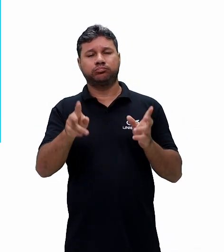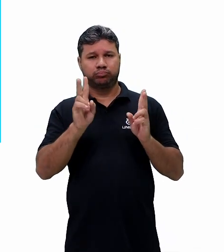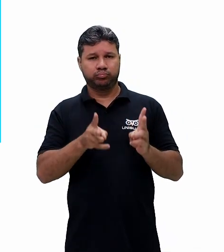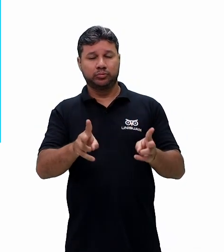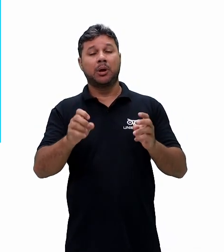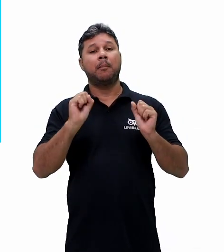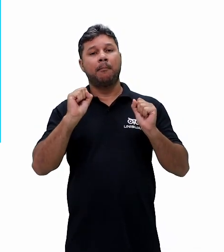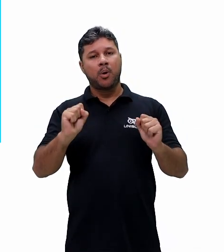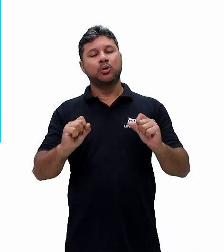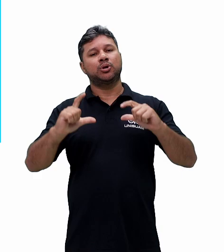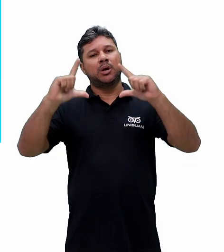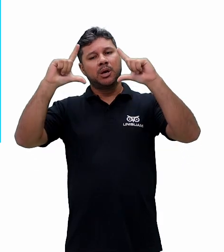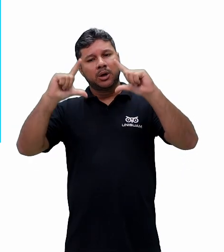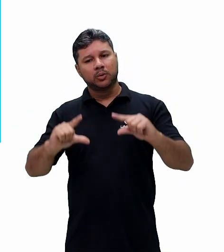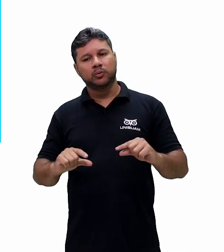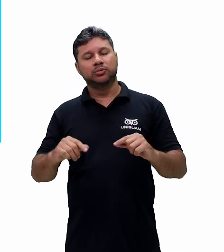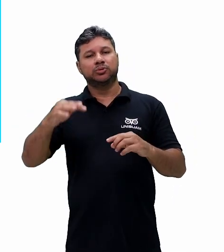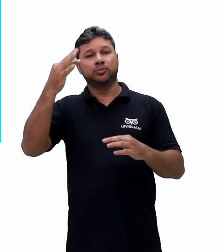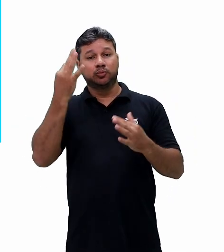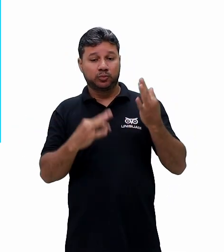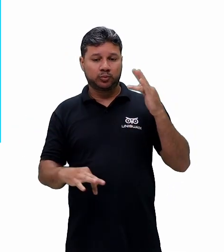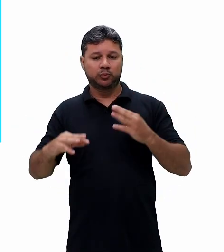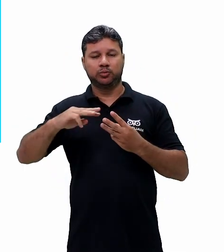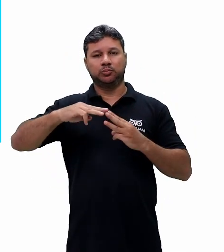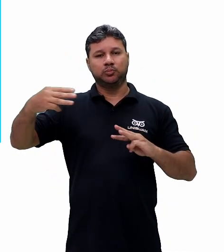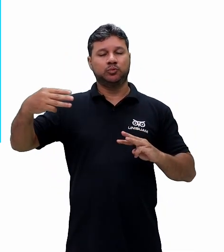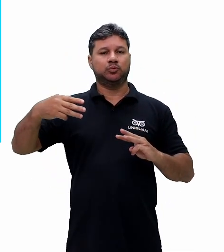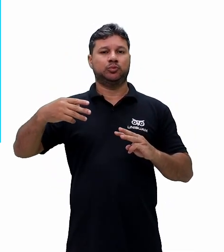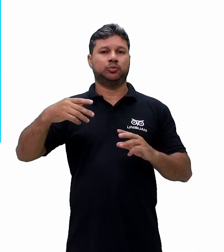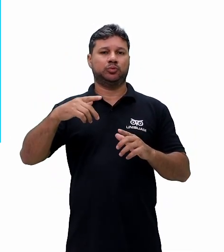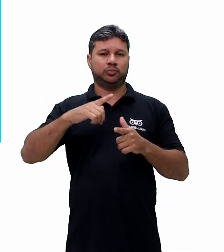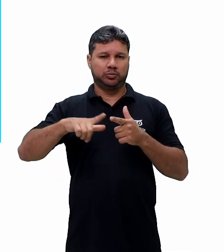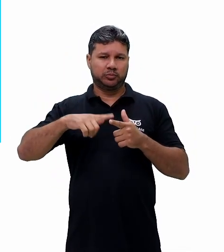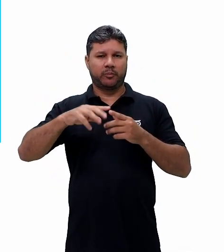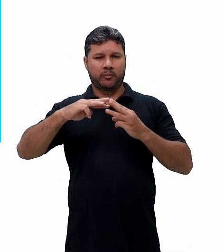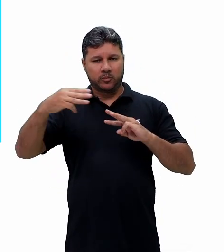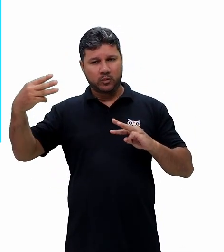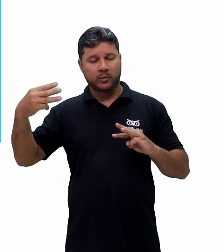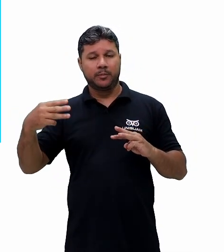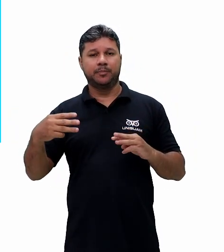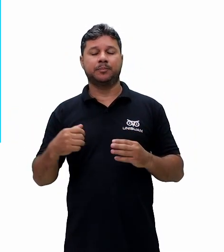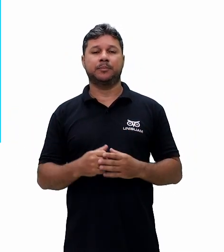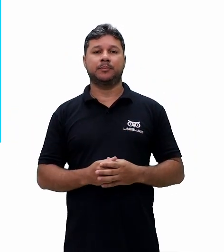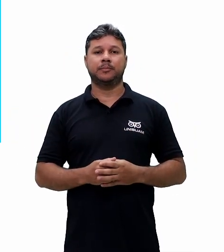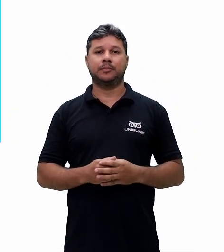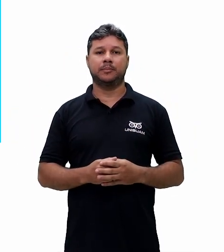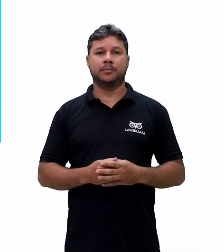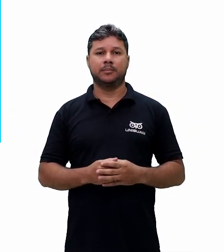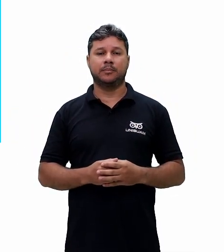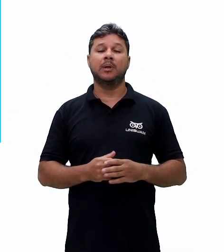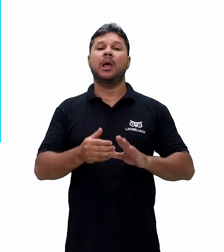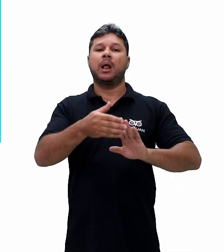crônica pode reduzir o risco de lesões musculares.